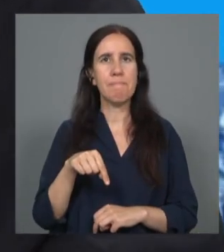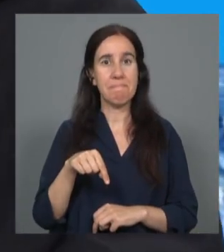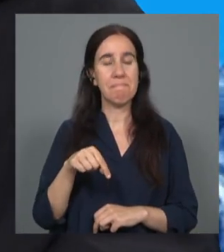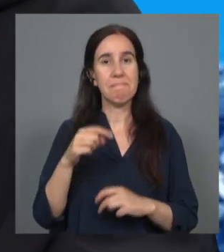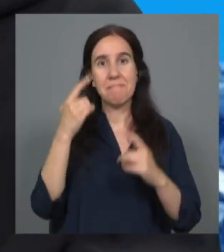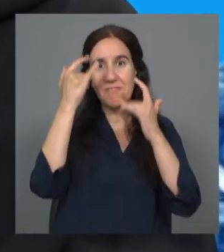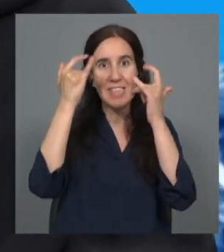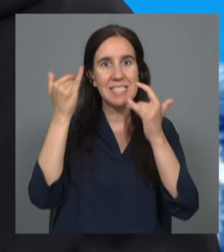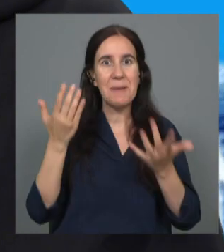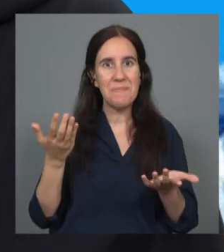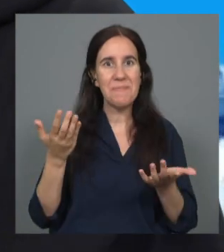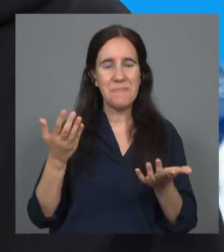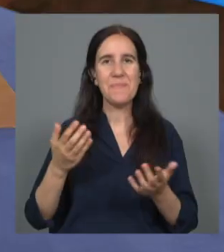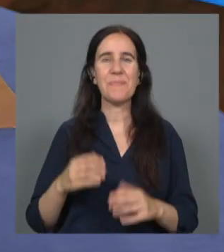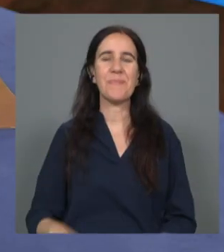fantasia.